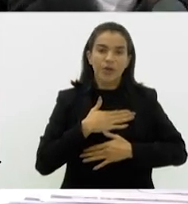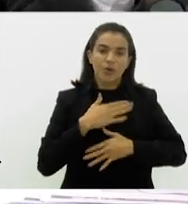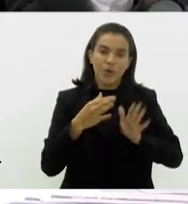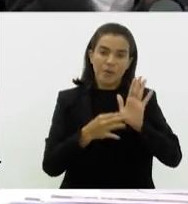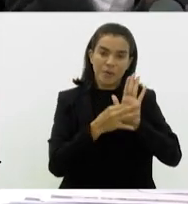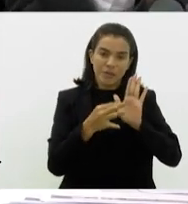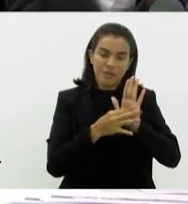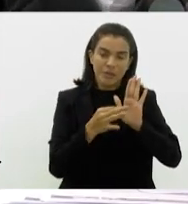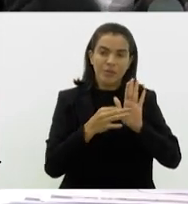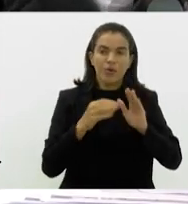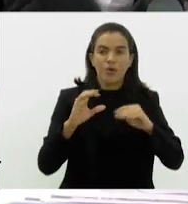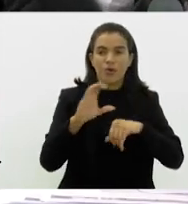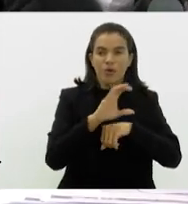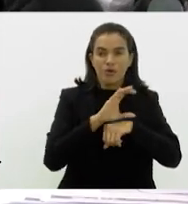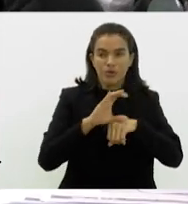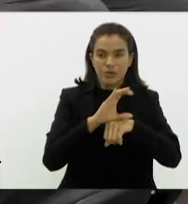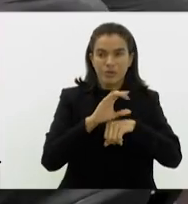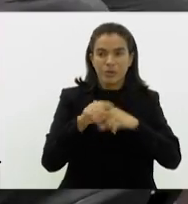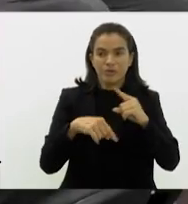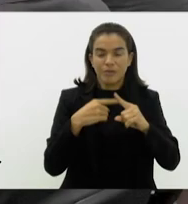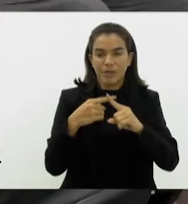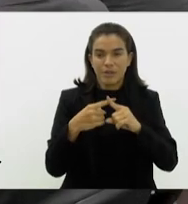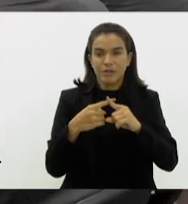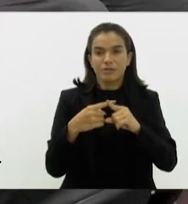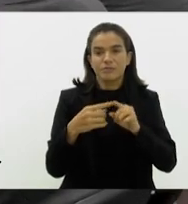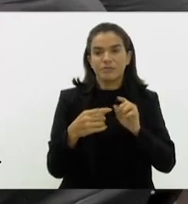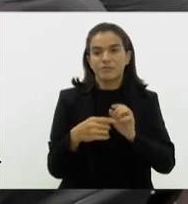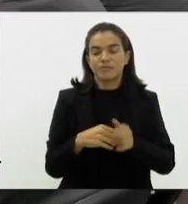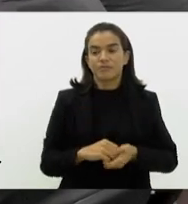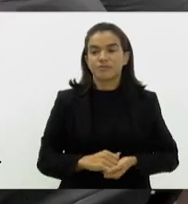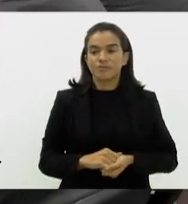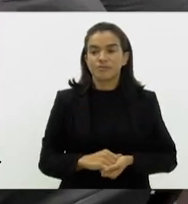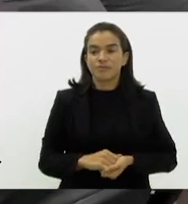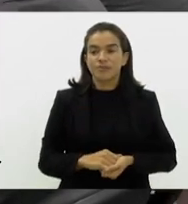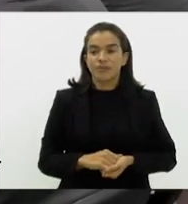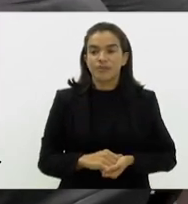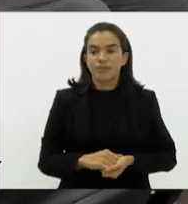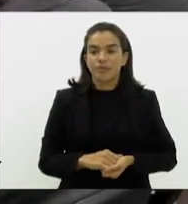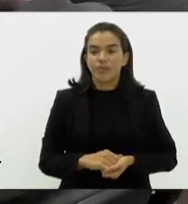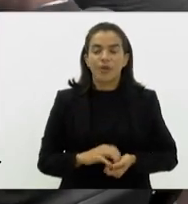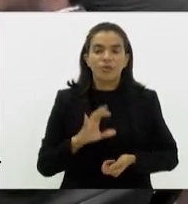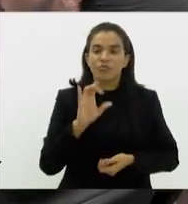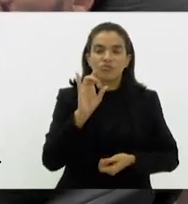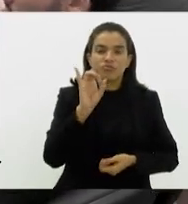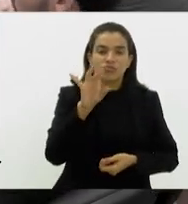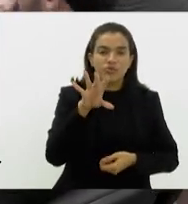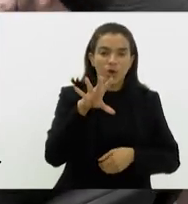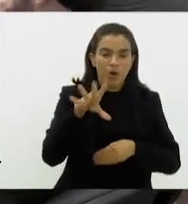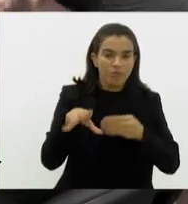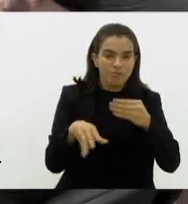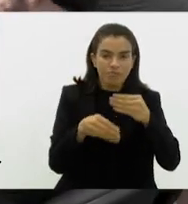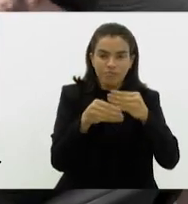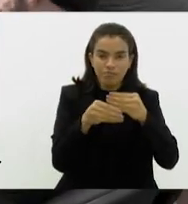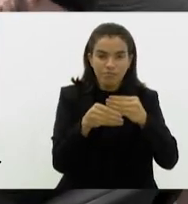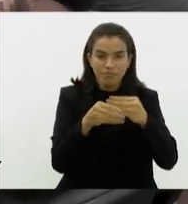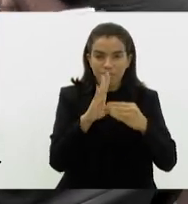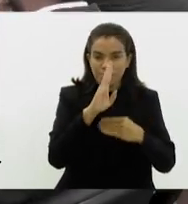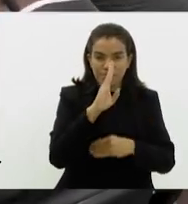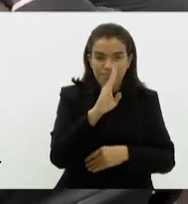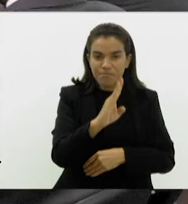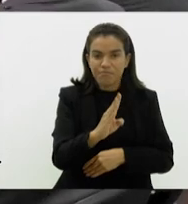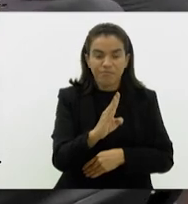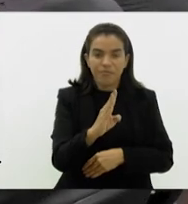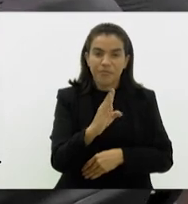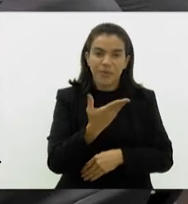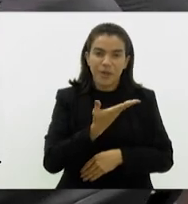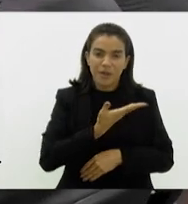pela constitucionalidade com emendas. Para discutir. Para discutir, deputado Carlos Bins. Não, eu queria fazer uma colocação dirigida ao